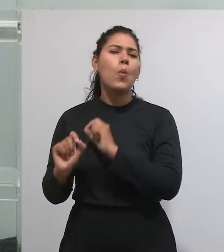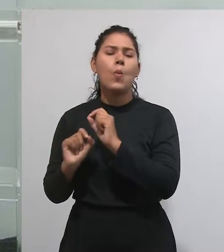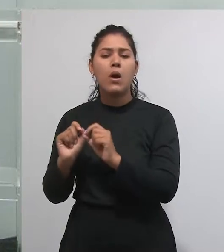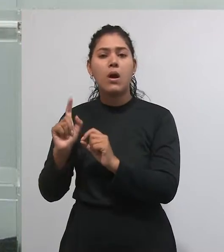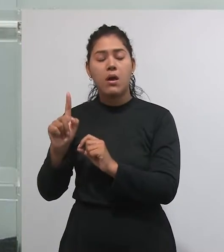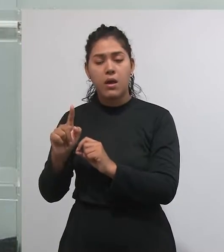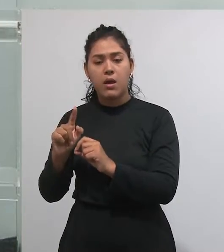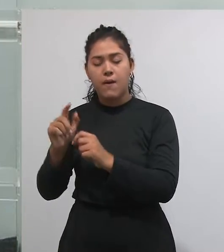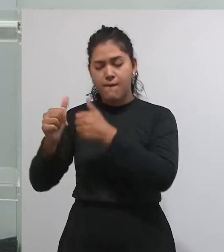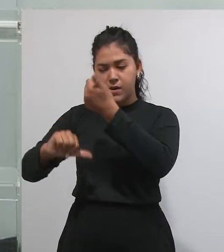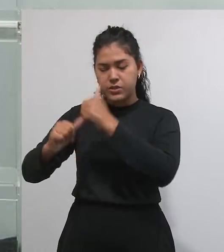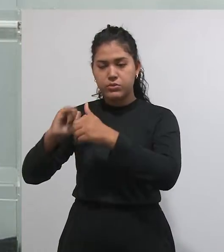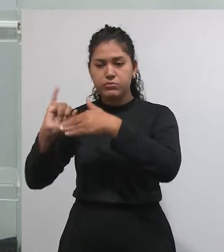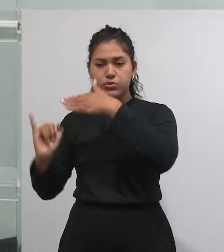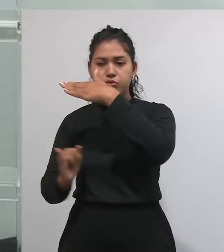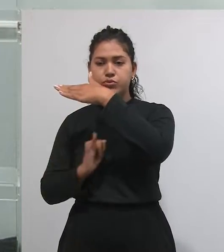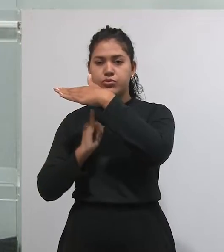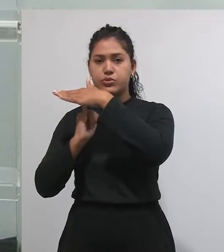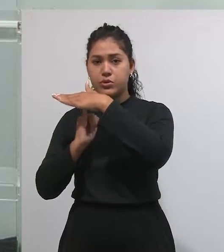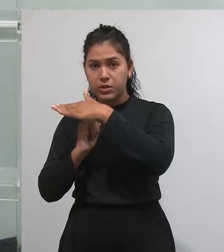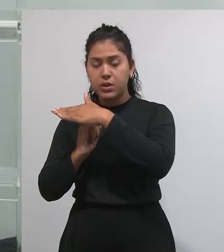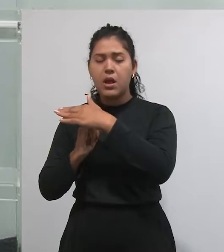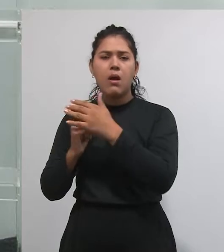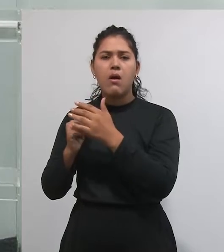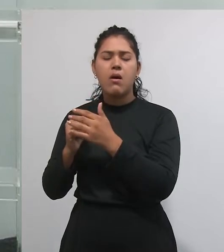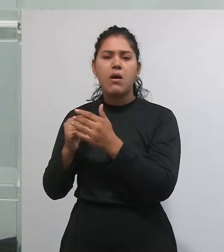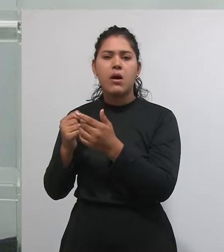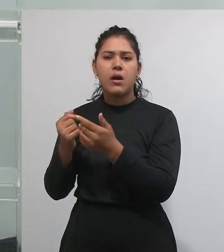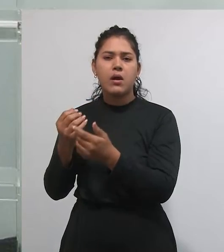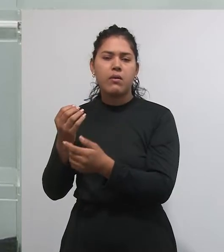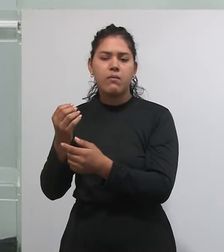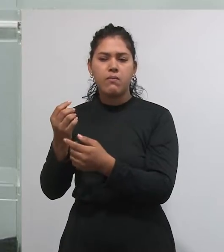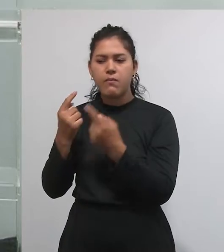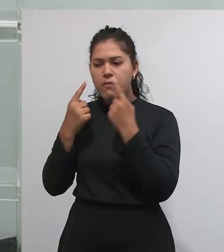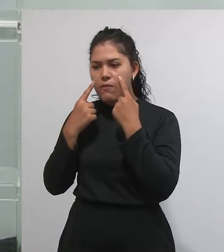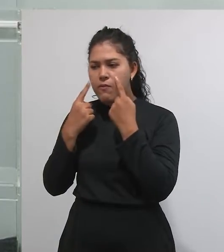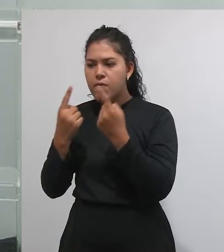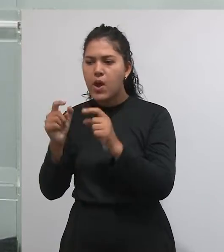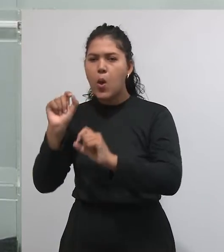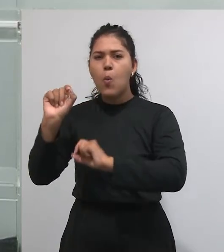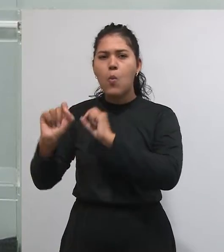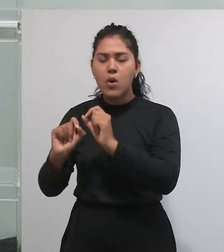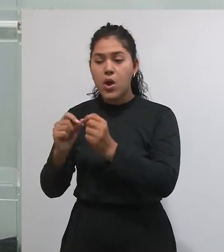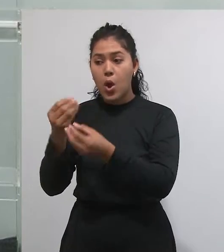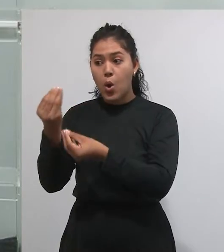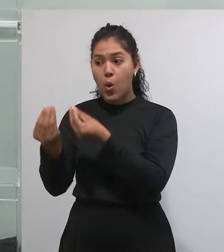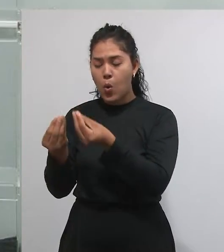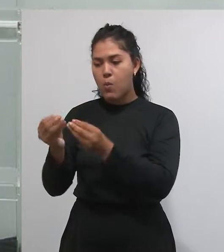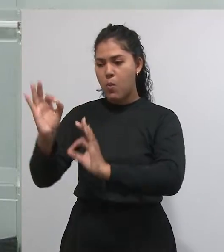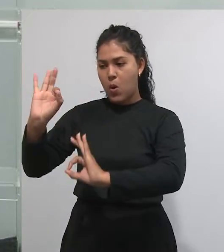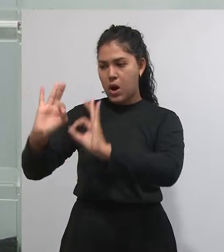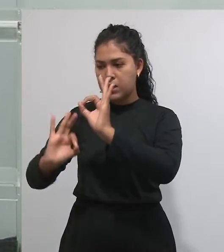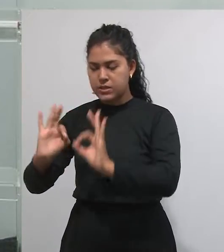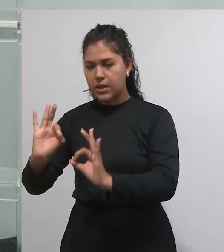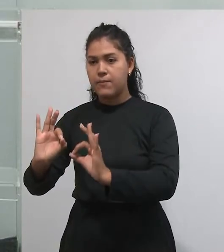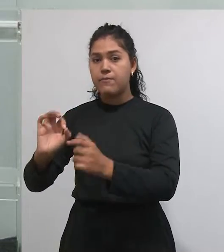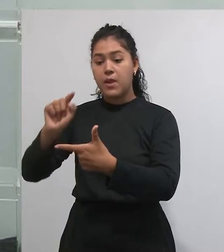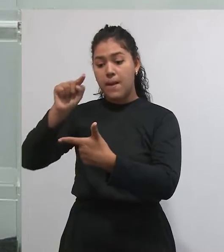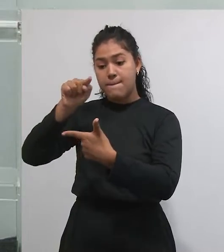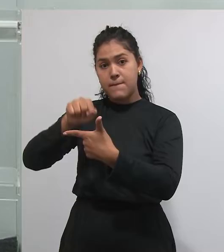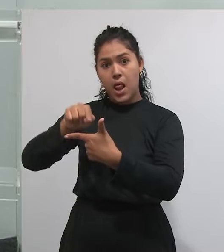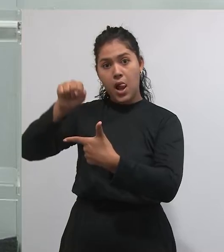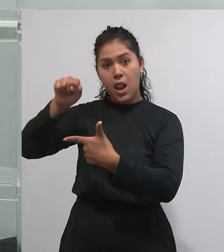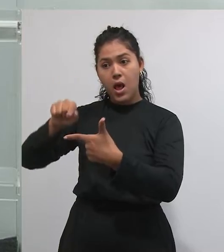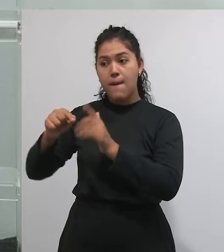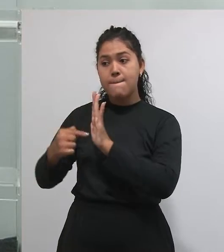é uma avaliação institucional e esses dados servem para tomadas de decisão. Aliás, toda avaliação serve para tomada